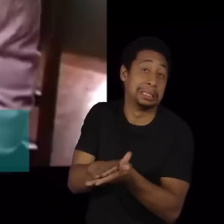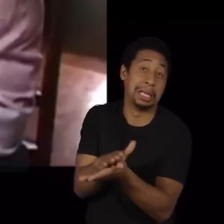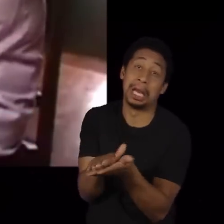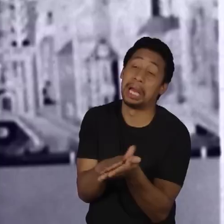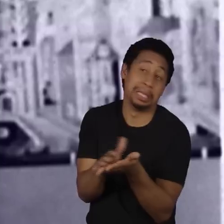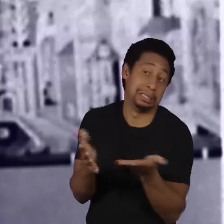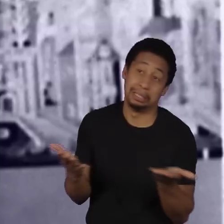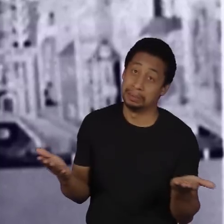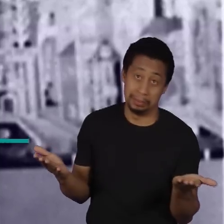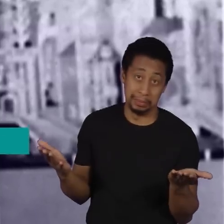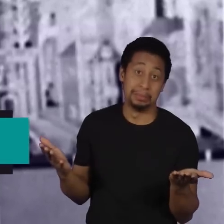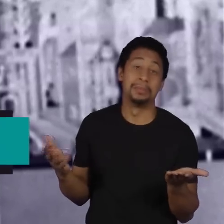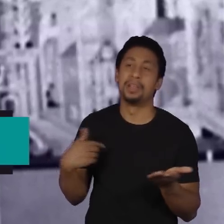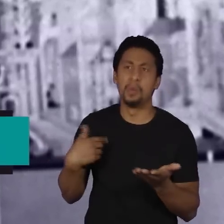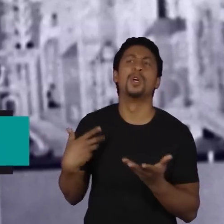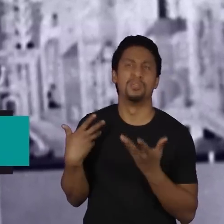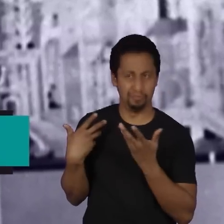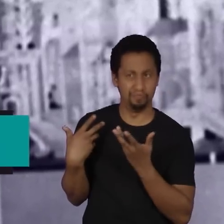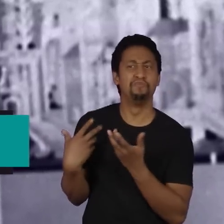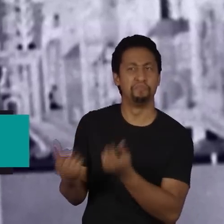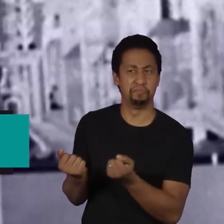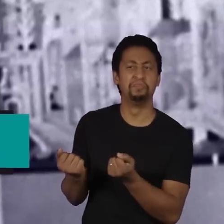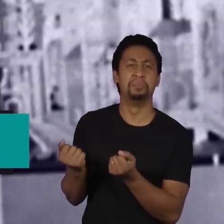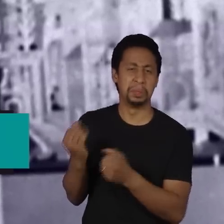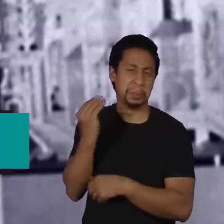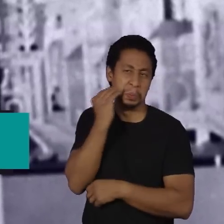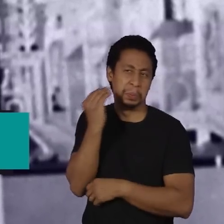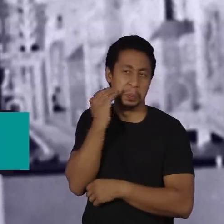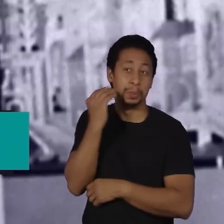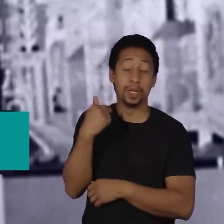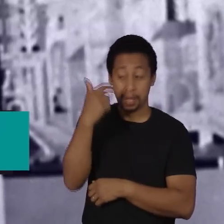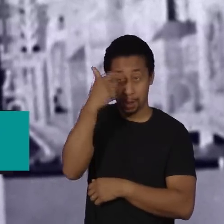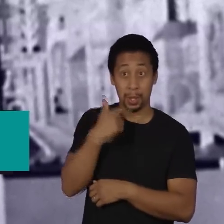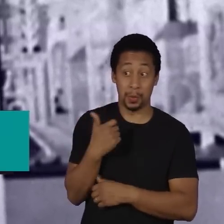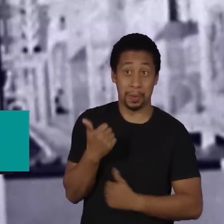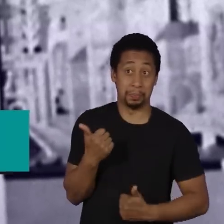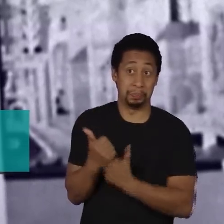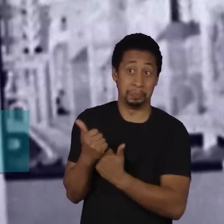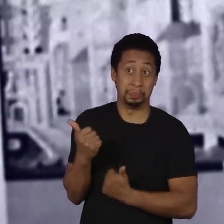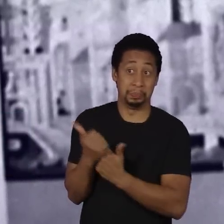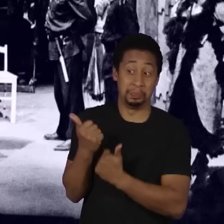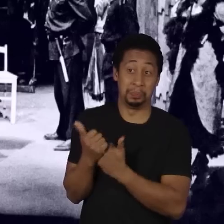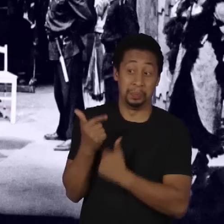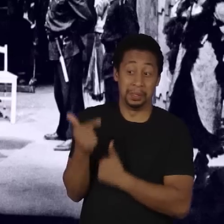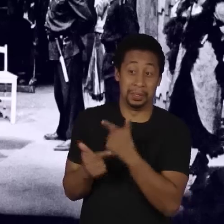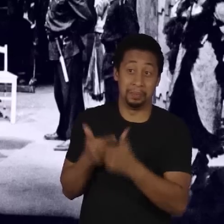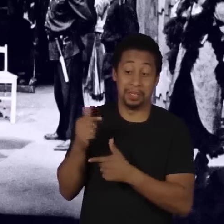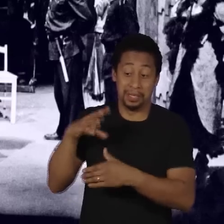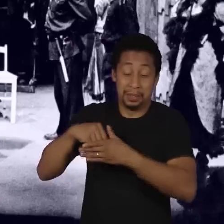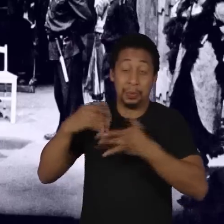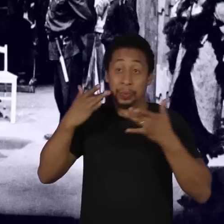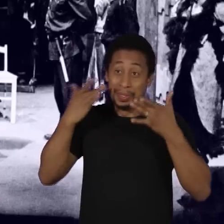Eu entrei como auxiliar da Ruth também na produção do teatro.